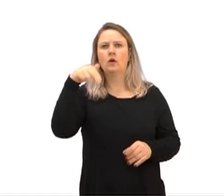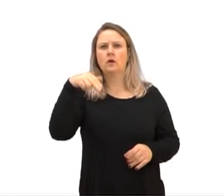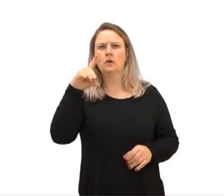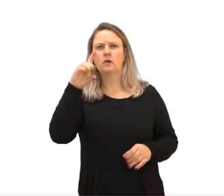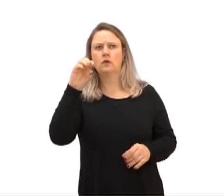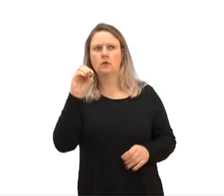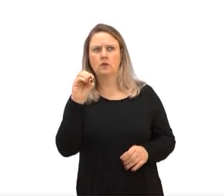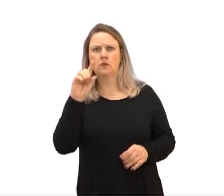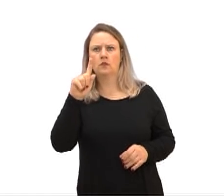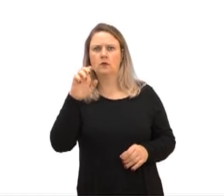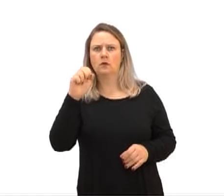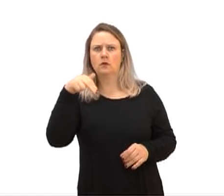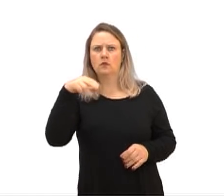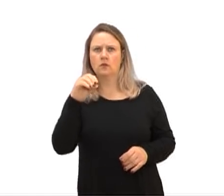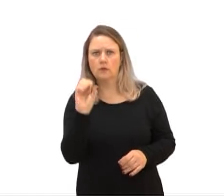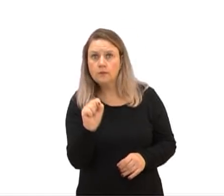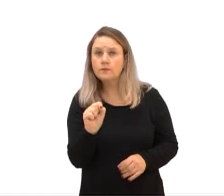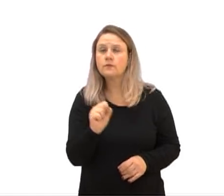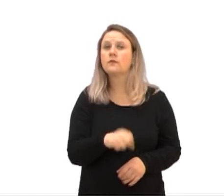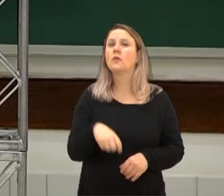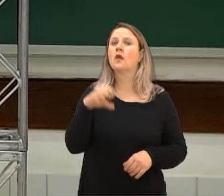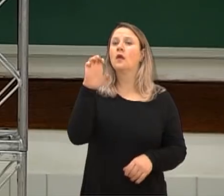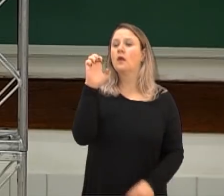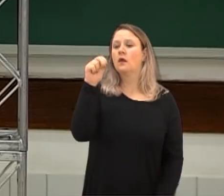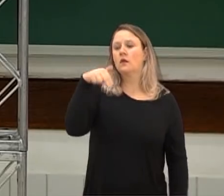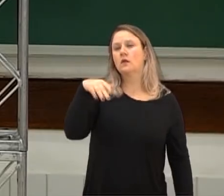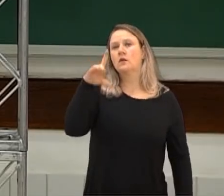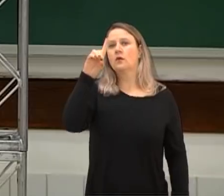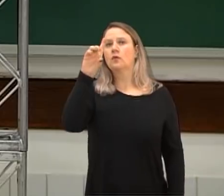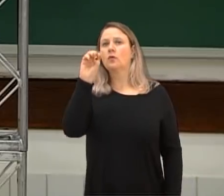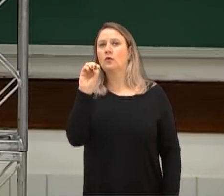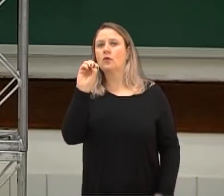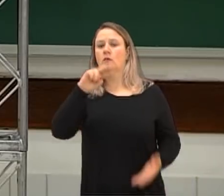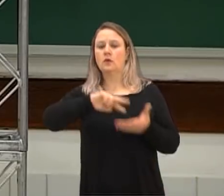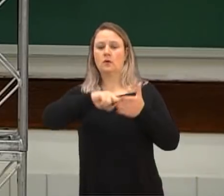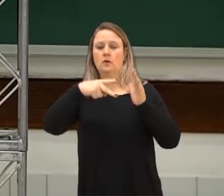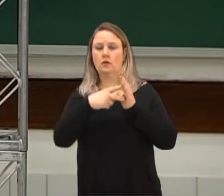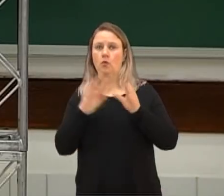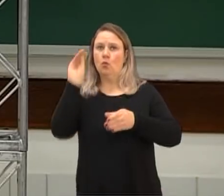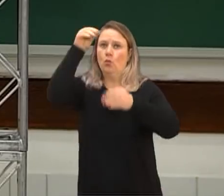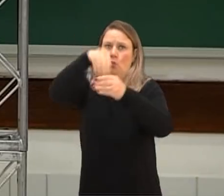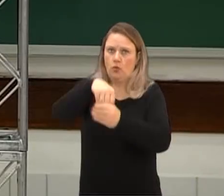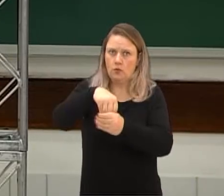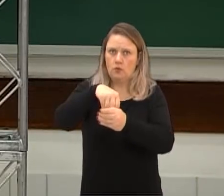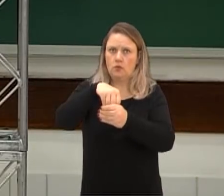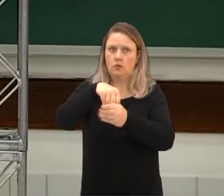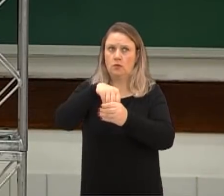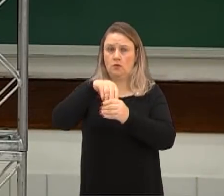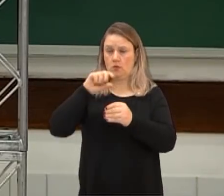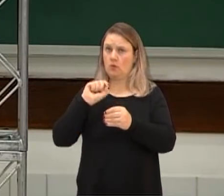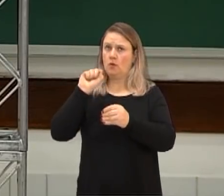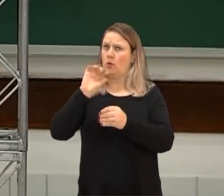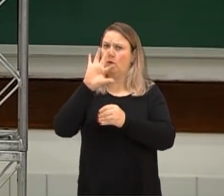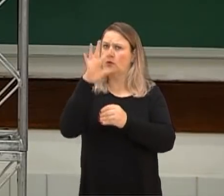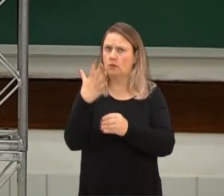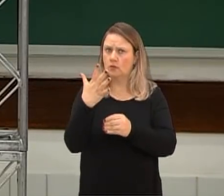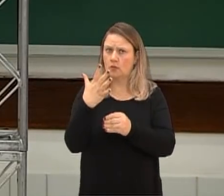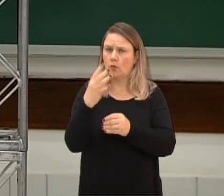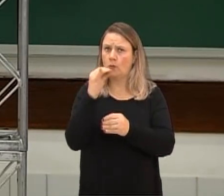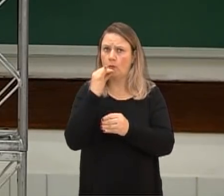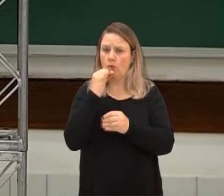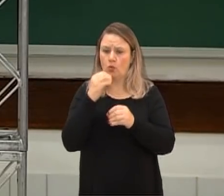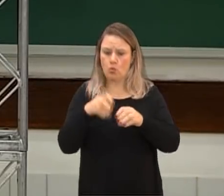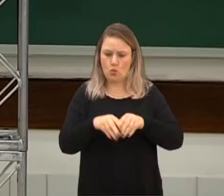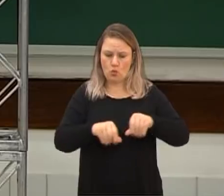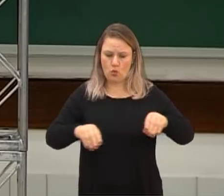ver o que significa a palavra. Endo significa dentro. Então, são as forças que acontecem de dentro para fora